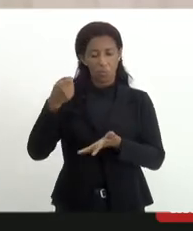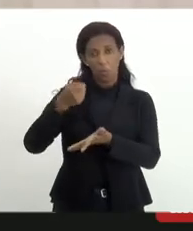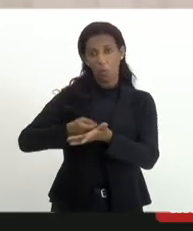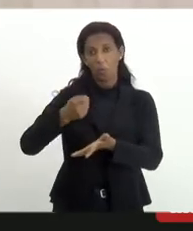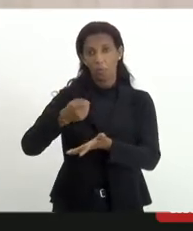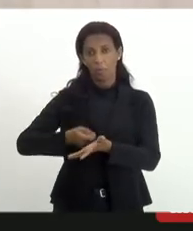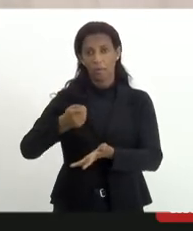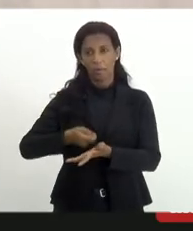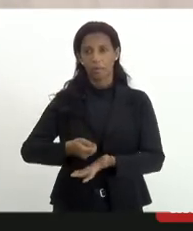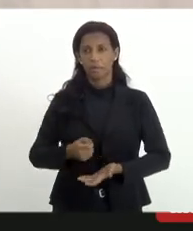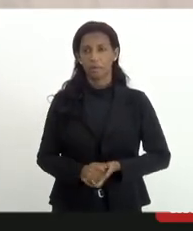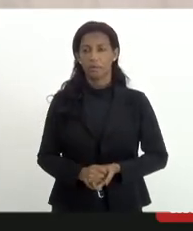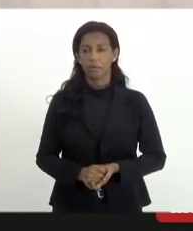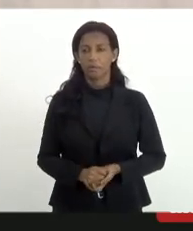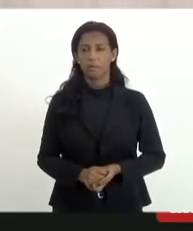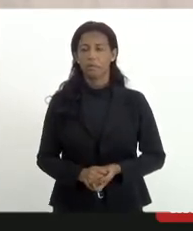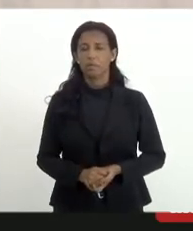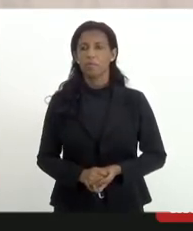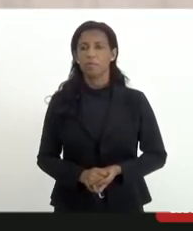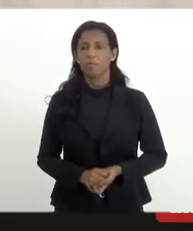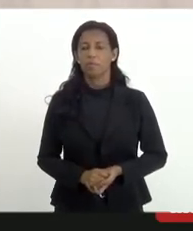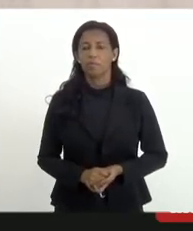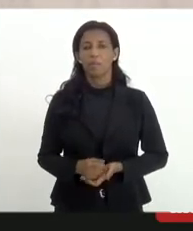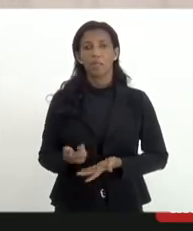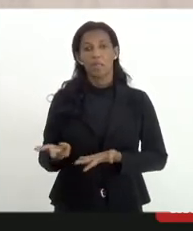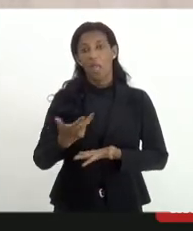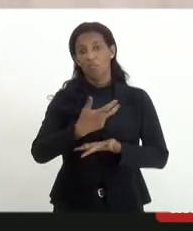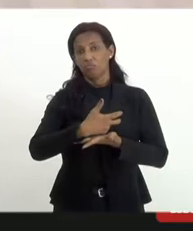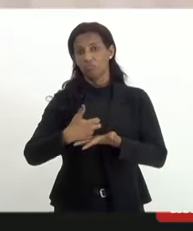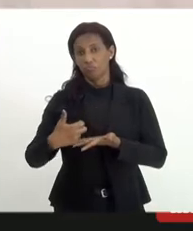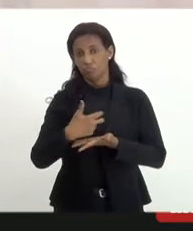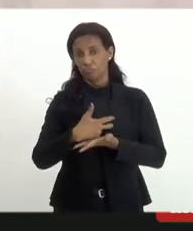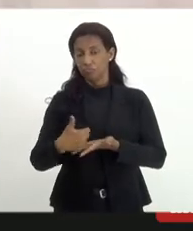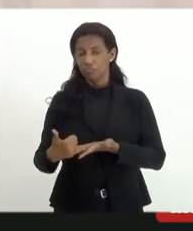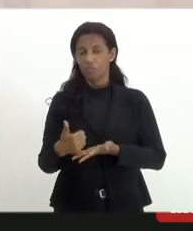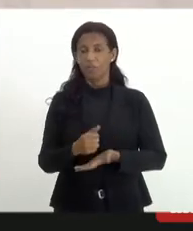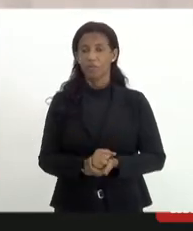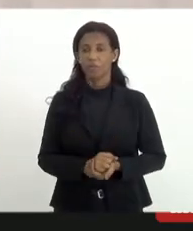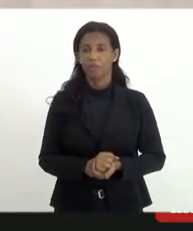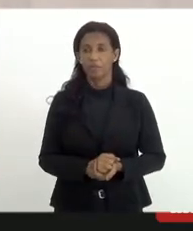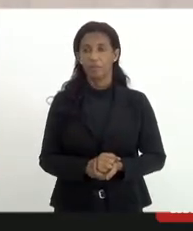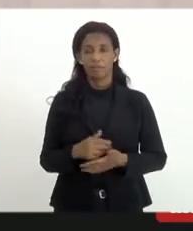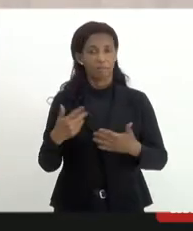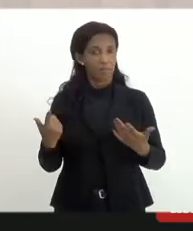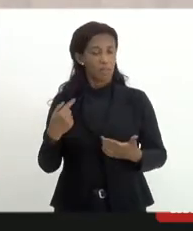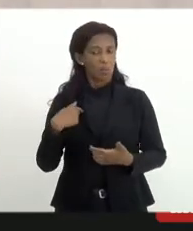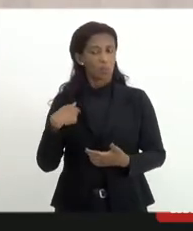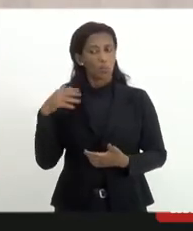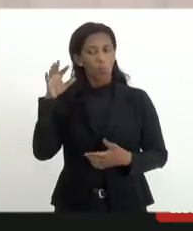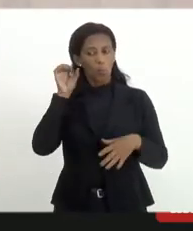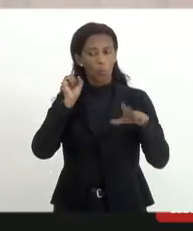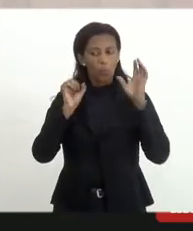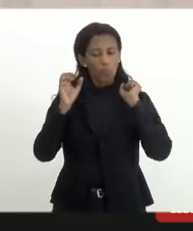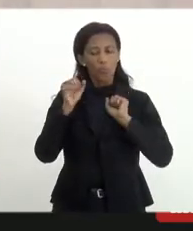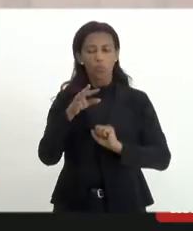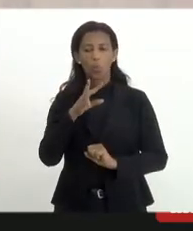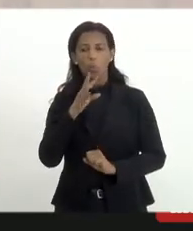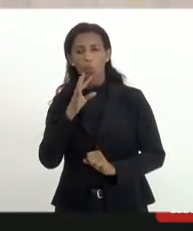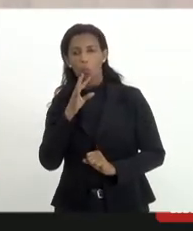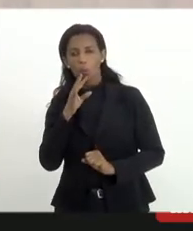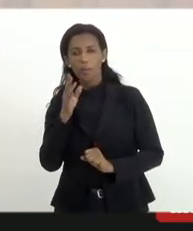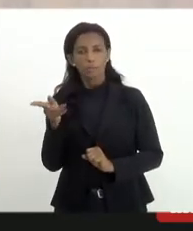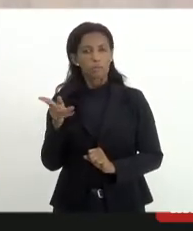que referem, né, questões tributárias. E então, estou ouvindo, conhecendo essas